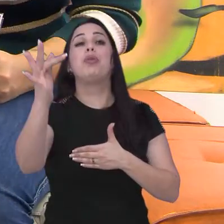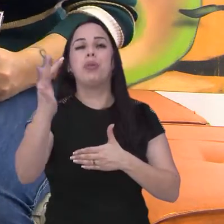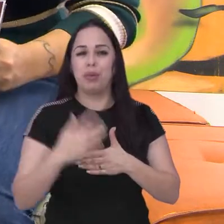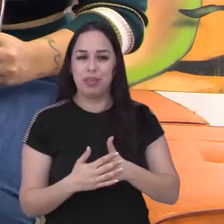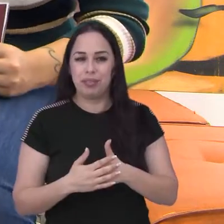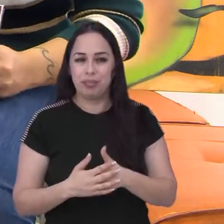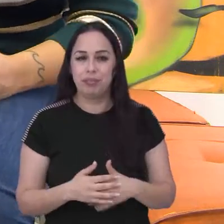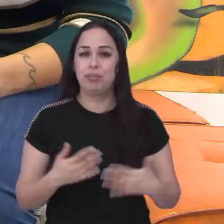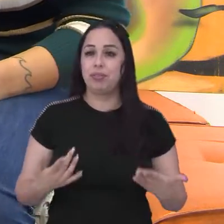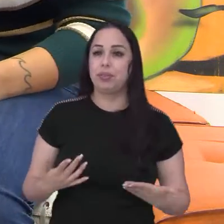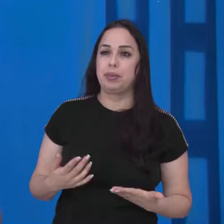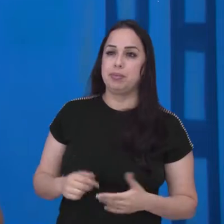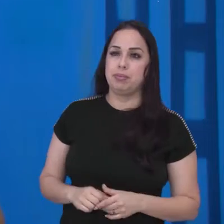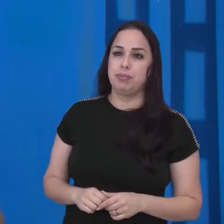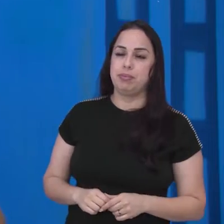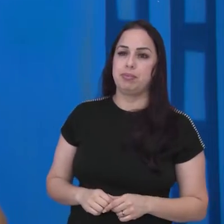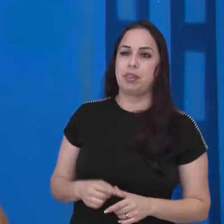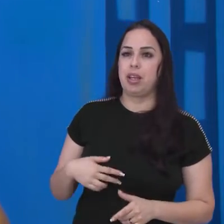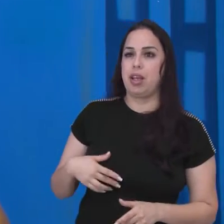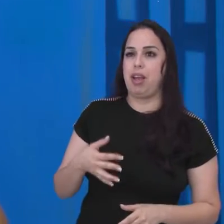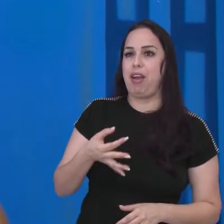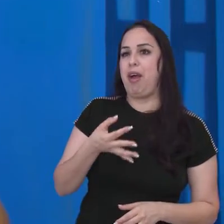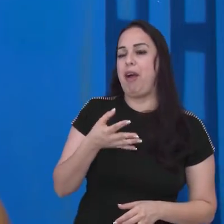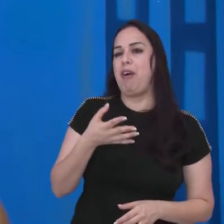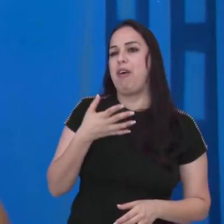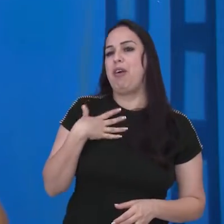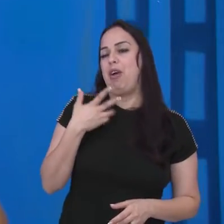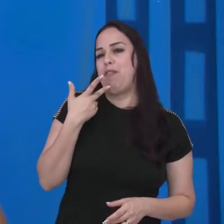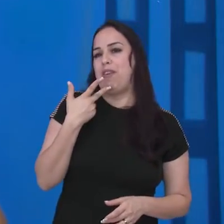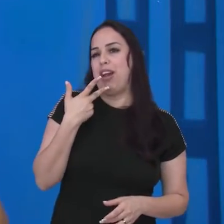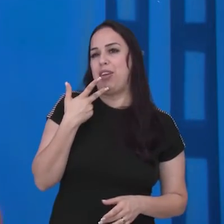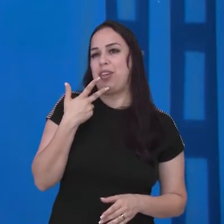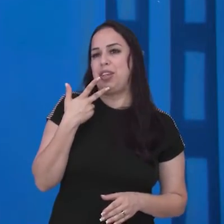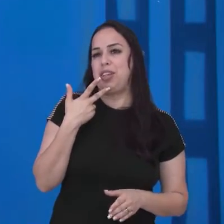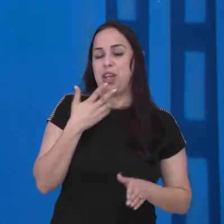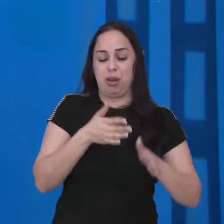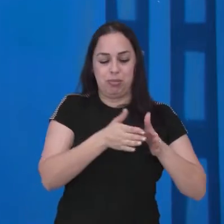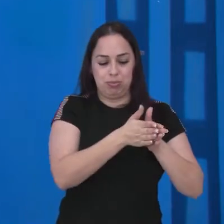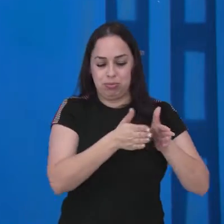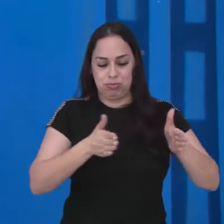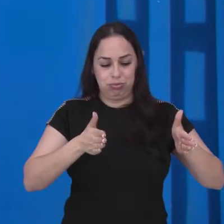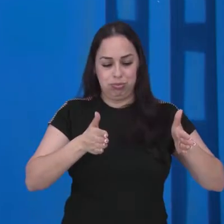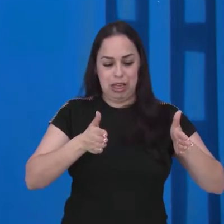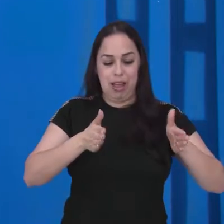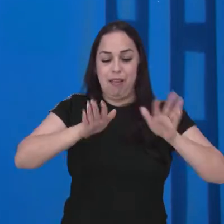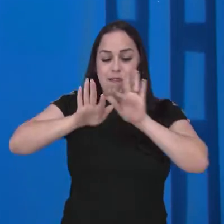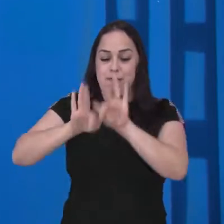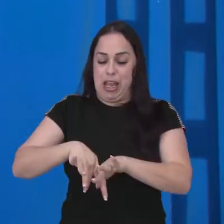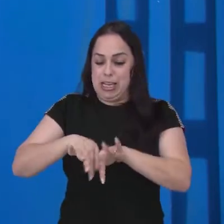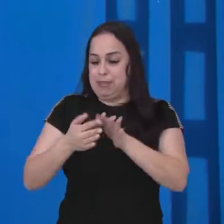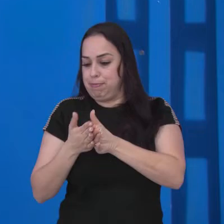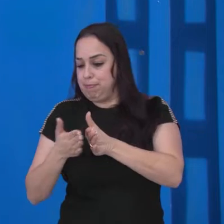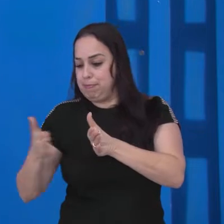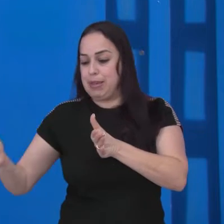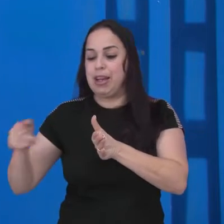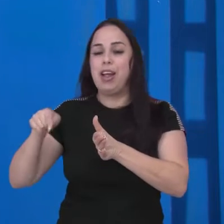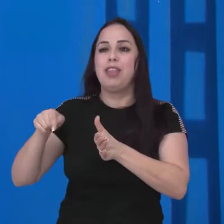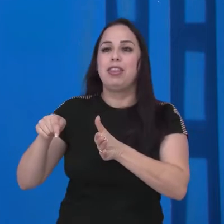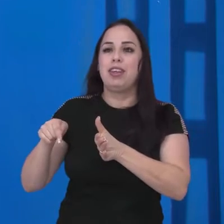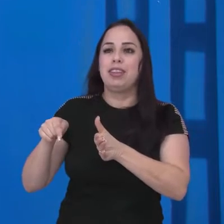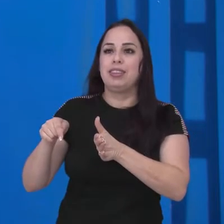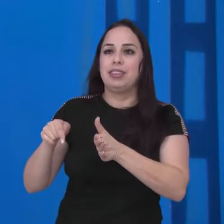tem ainda, né? Então, eu falo que eu só fechei esse ciclo porque ele é para continuar outros,